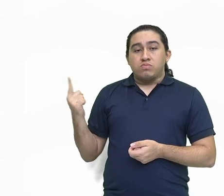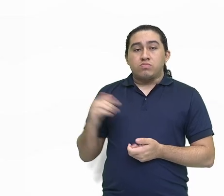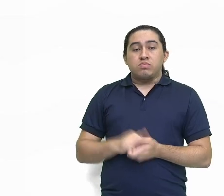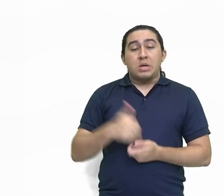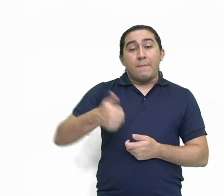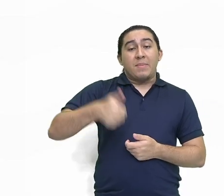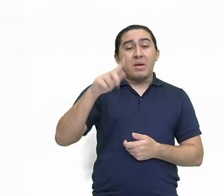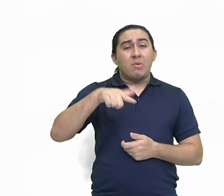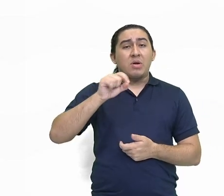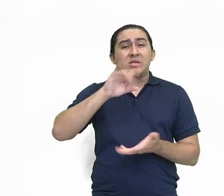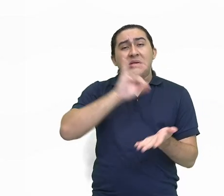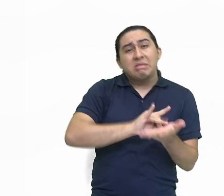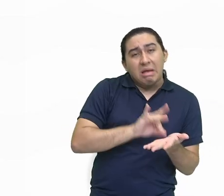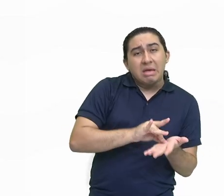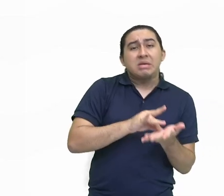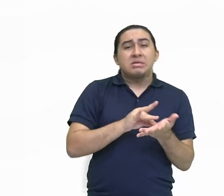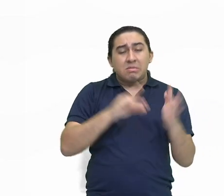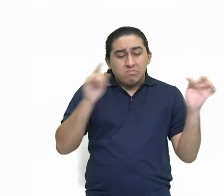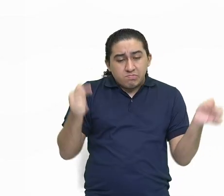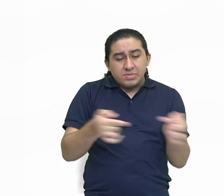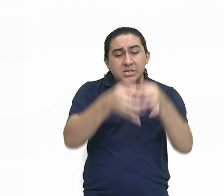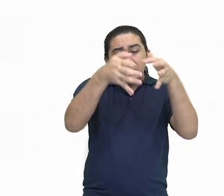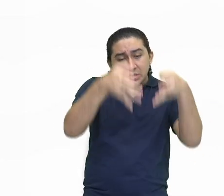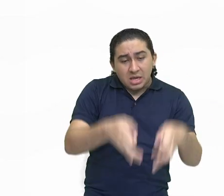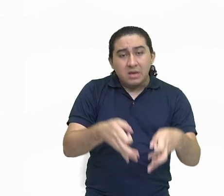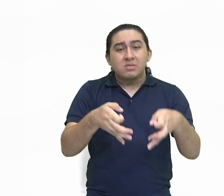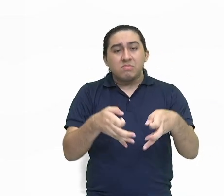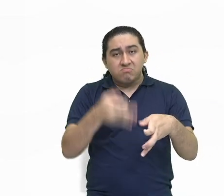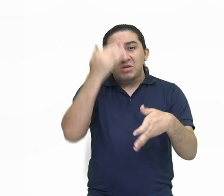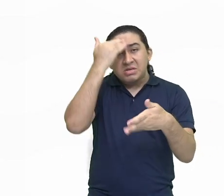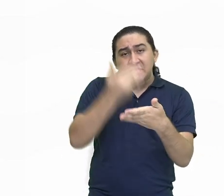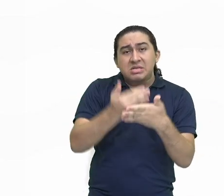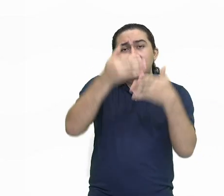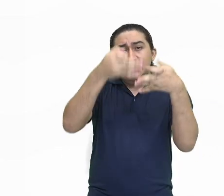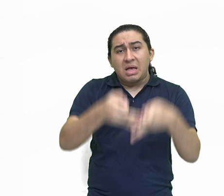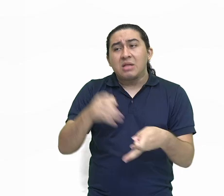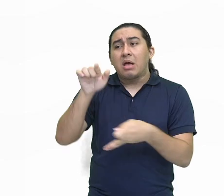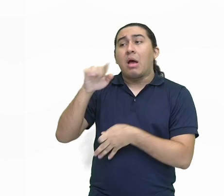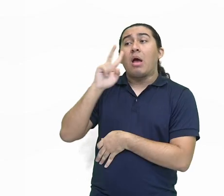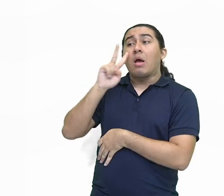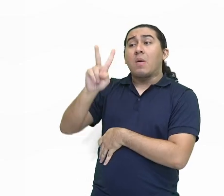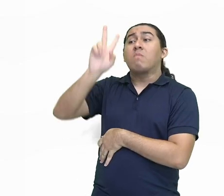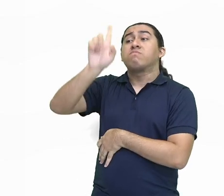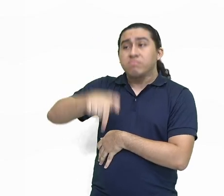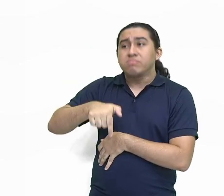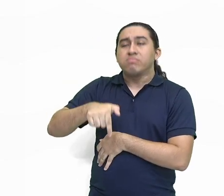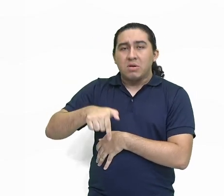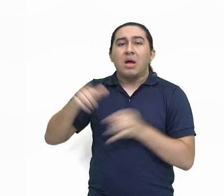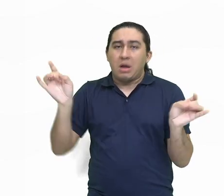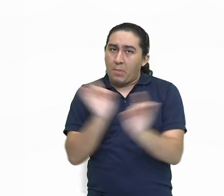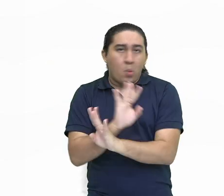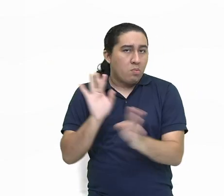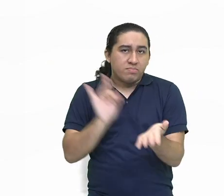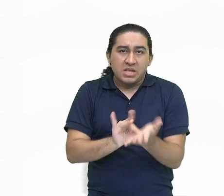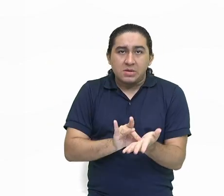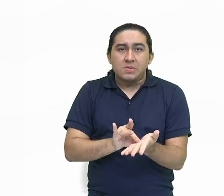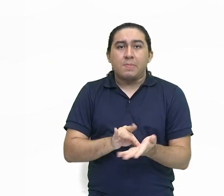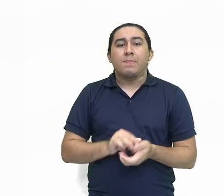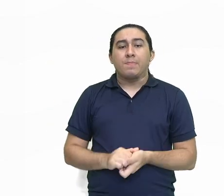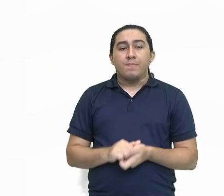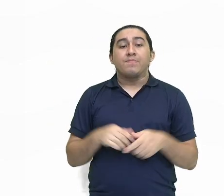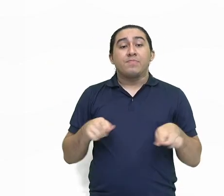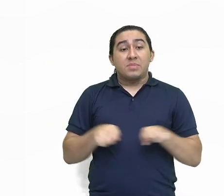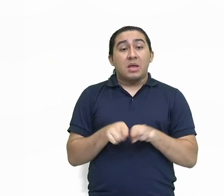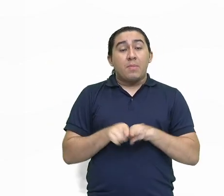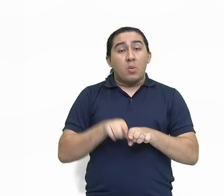uma certeza, uma afirmação, uma convicção, uma constatação. Aquilo é aquilo de fato. O modo